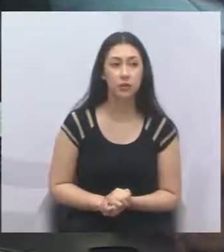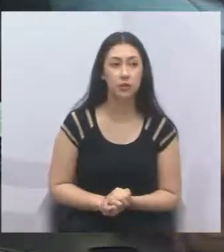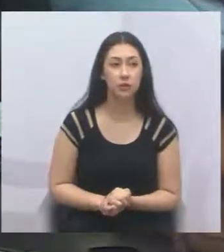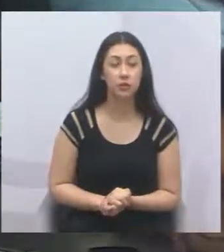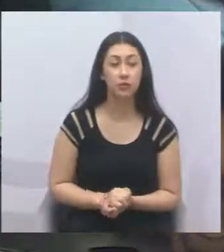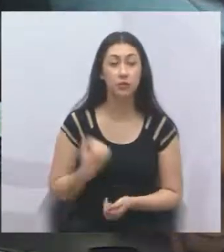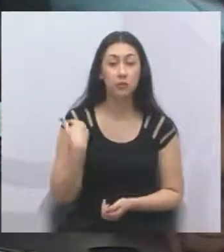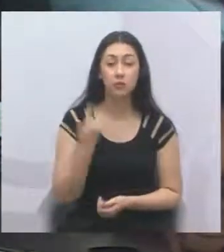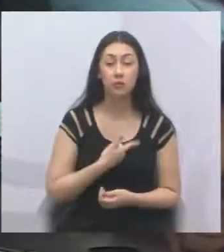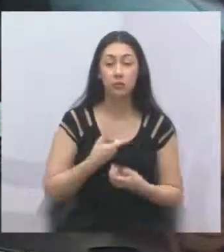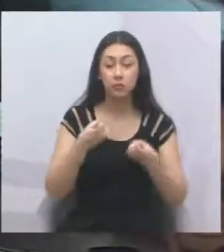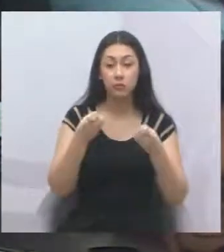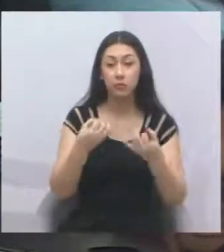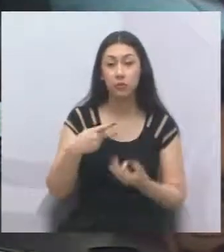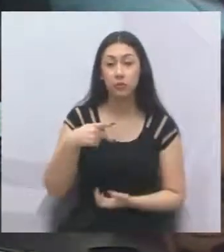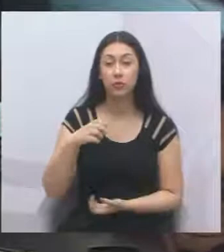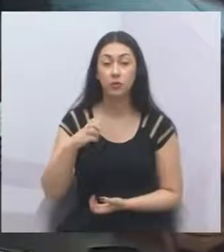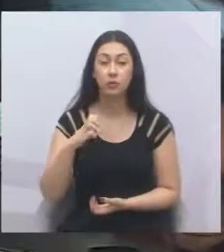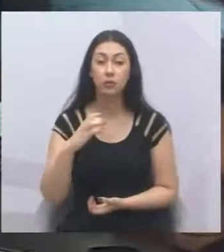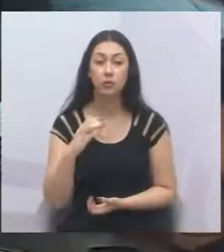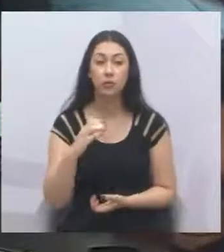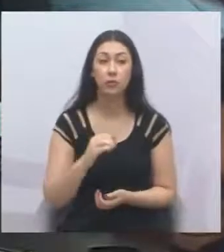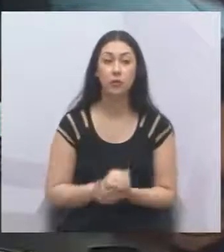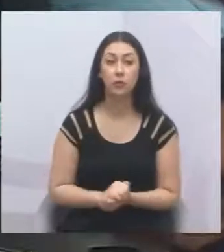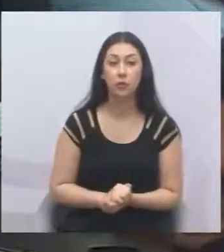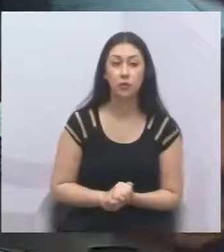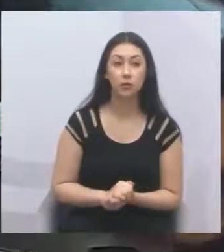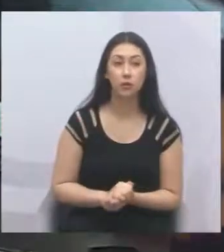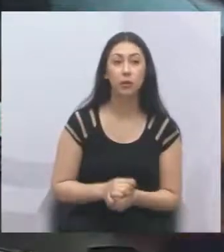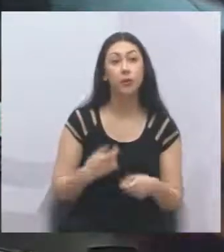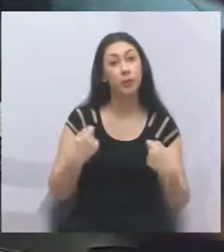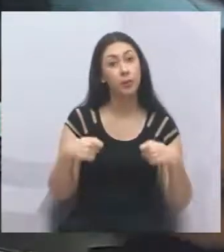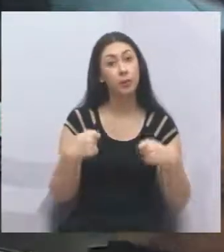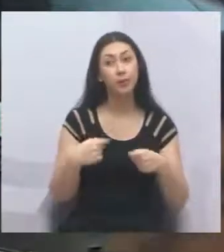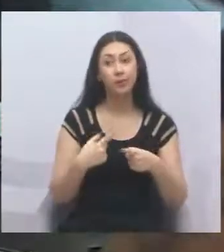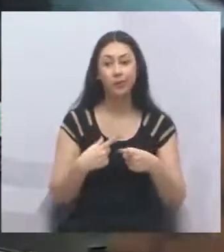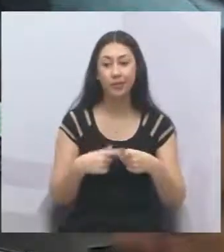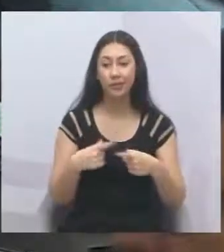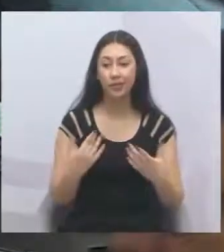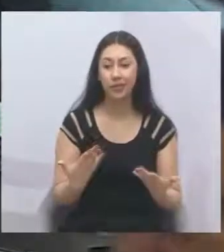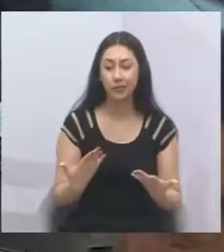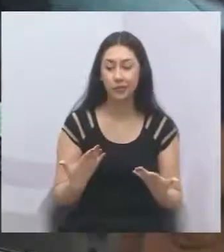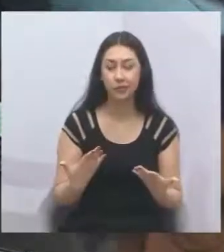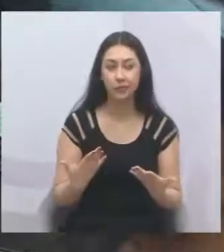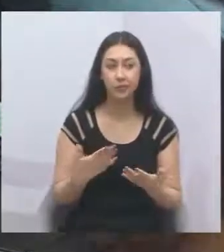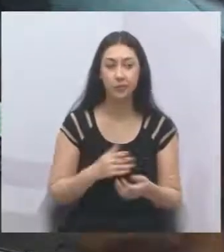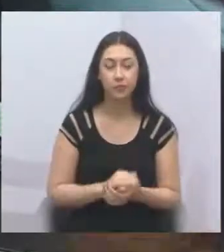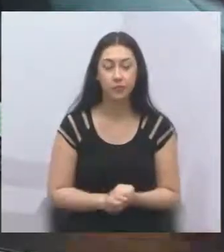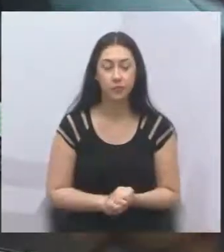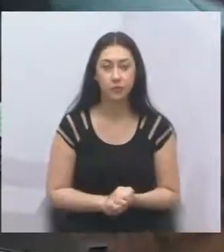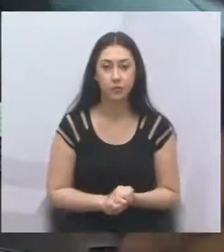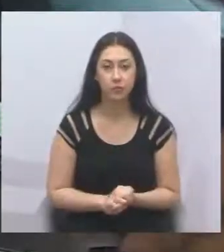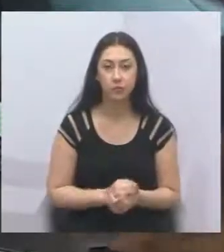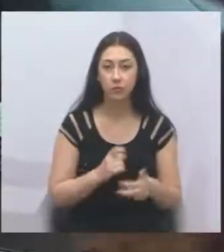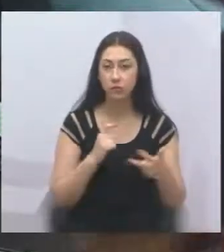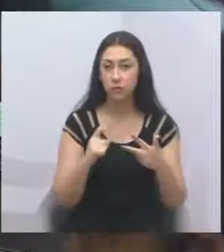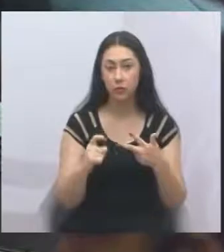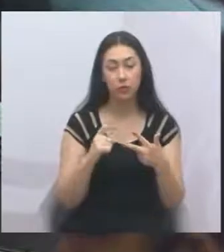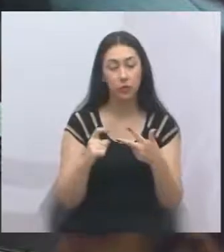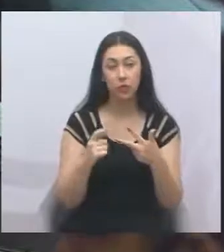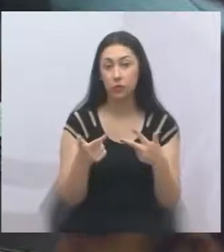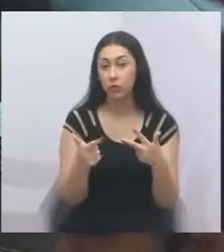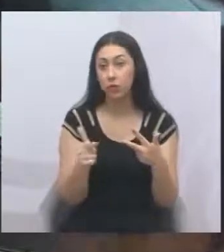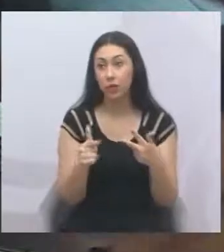uma concessão de serviço público, que no caso for necessário, porque nós não temos dentro do Executivo